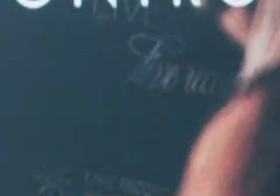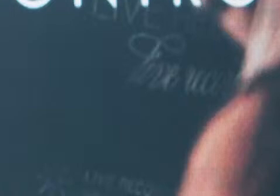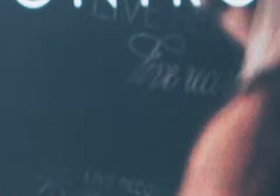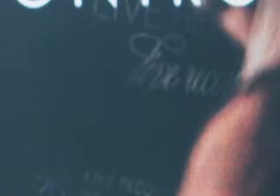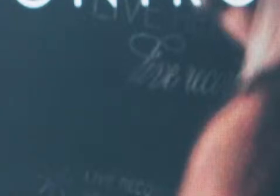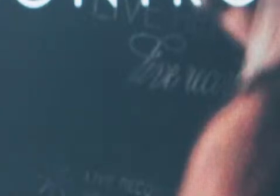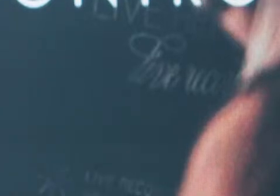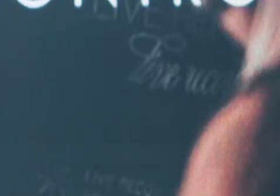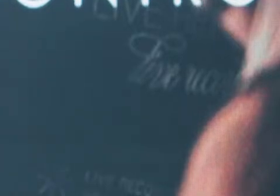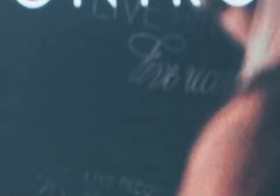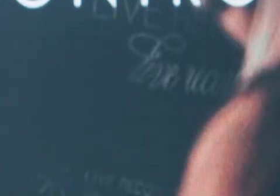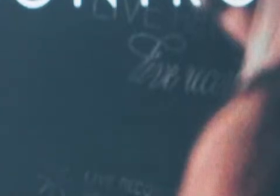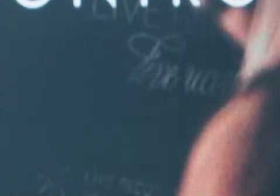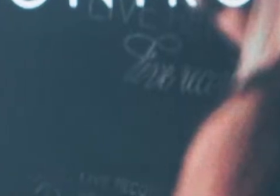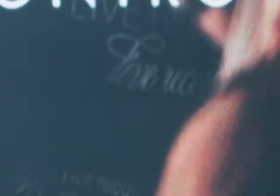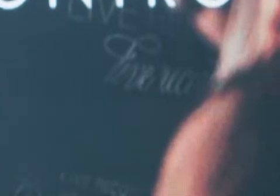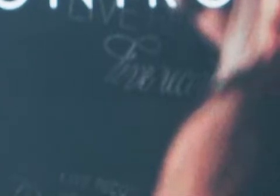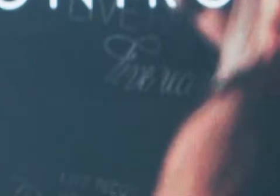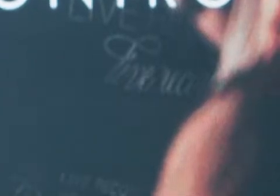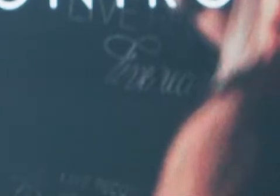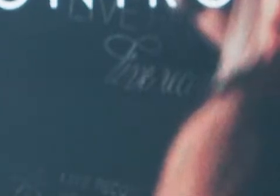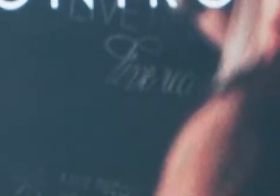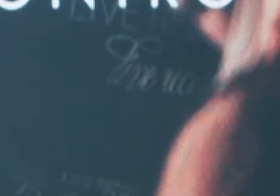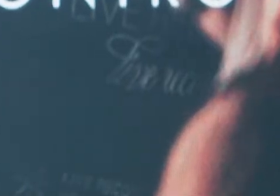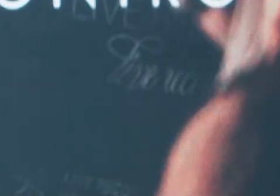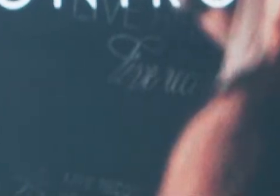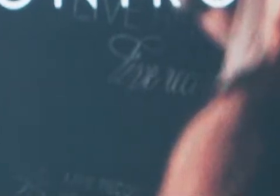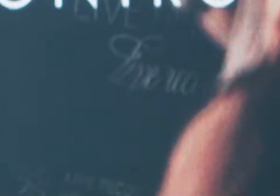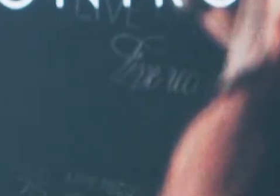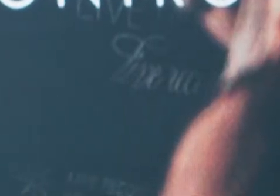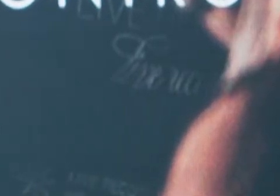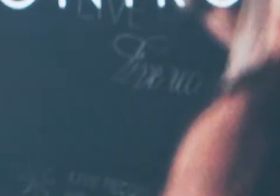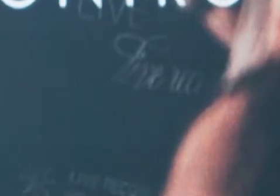Bom dia, igreja. Graça e paz, vamos ficar em pé.